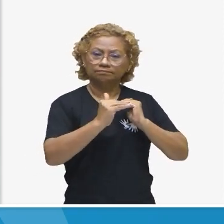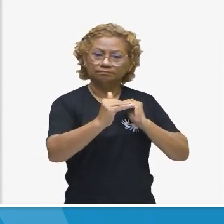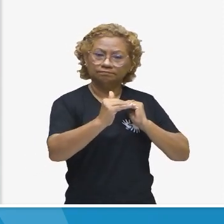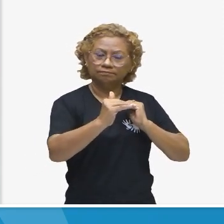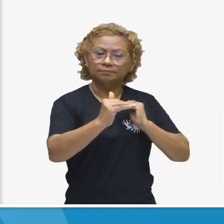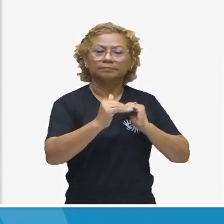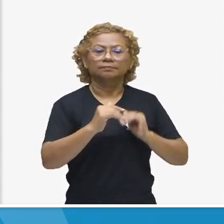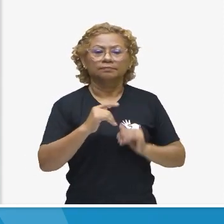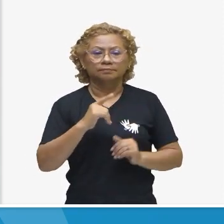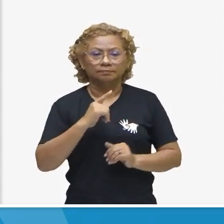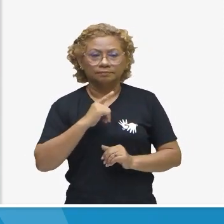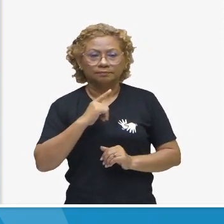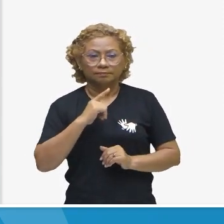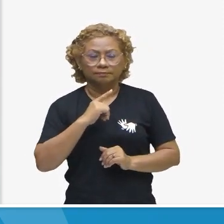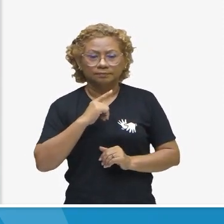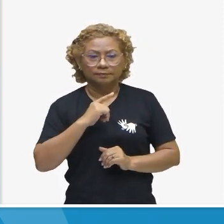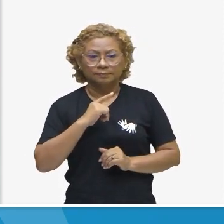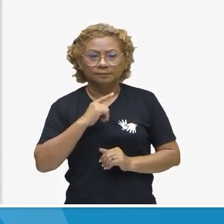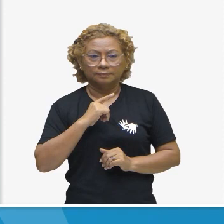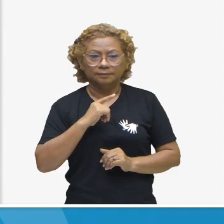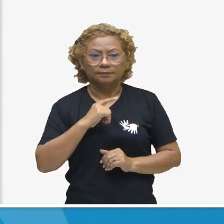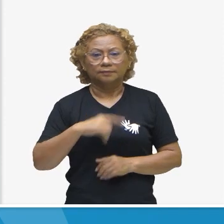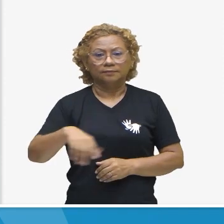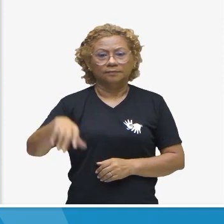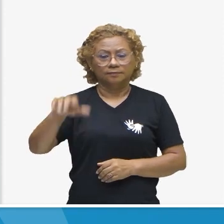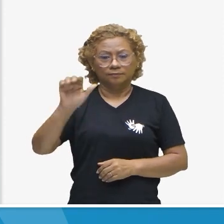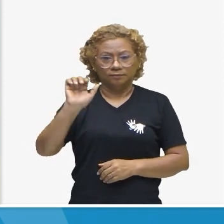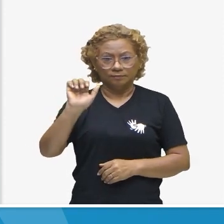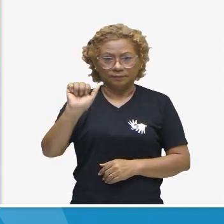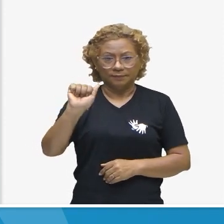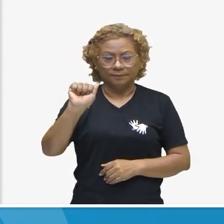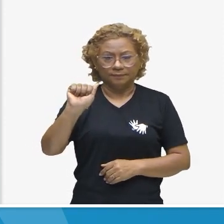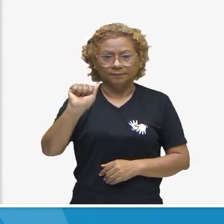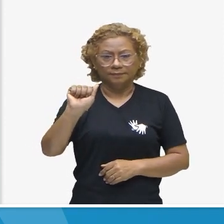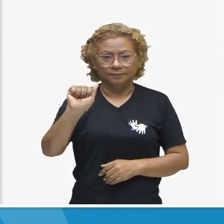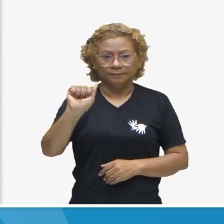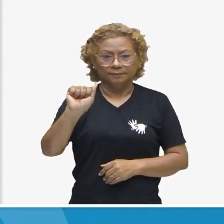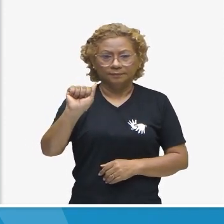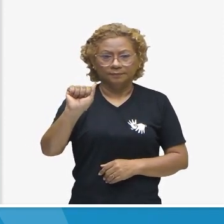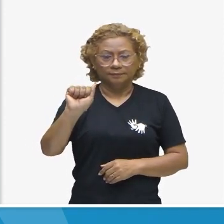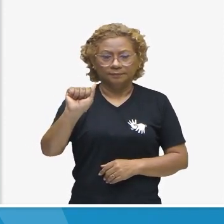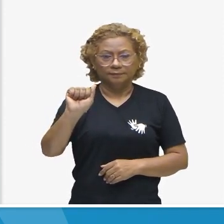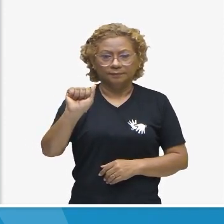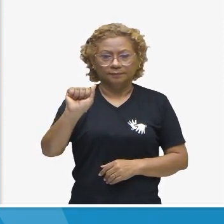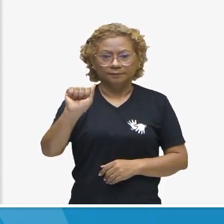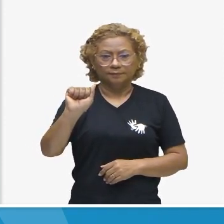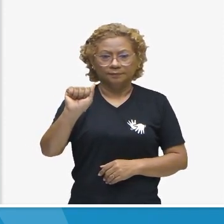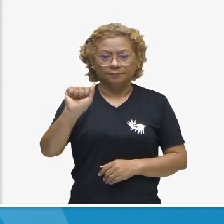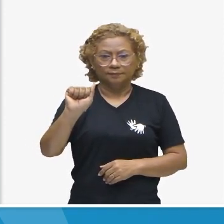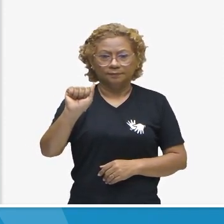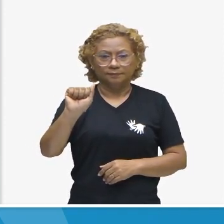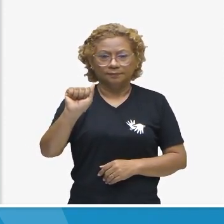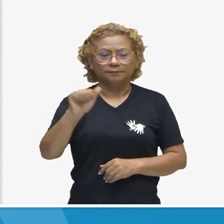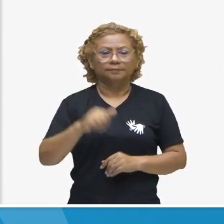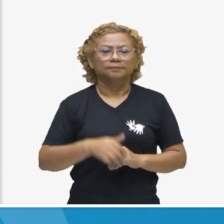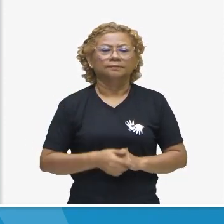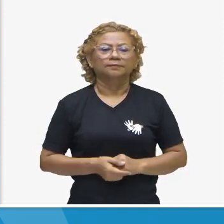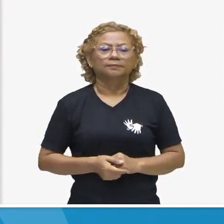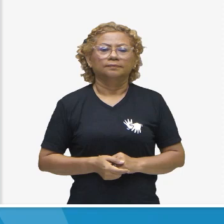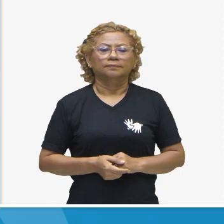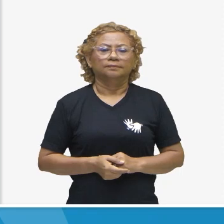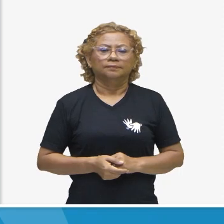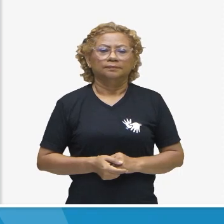pelo ponto A. Então, aqui nós temos o ponto A, ok? Temos aqui o ponto A.